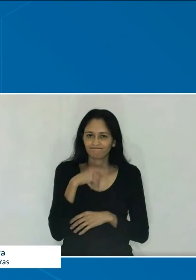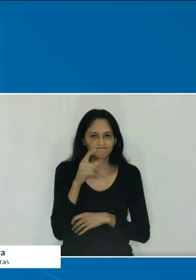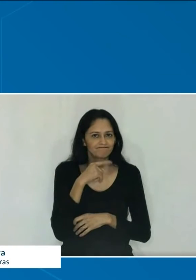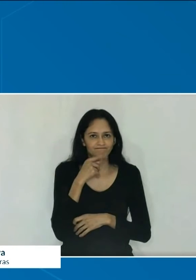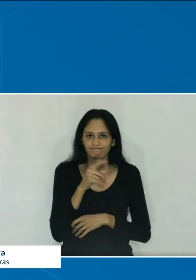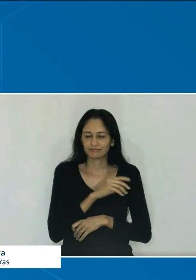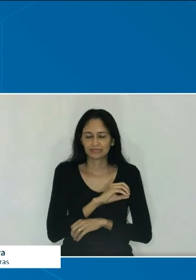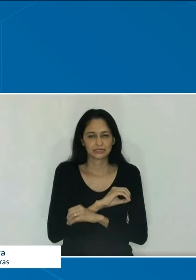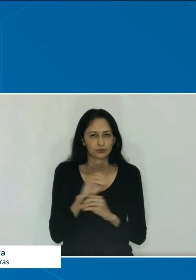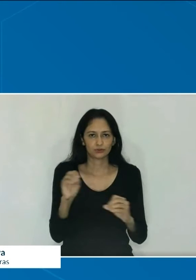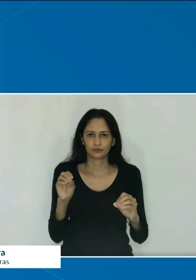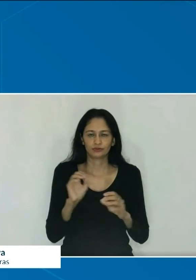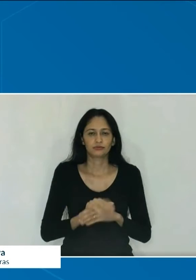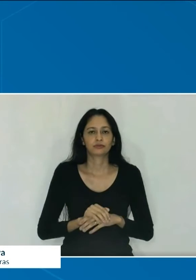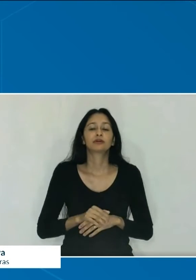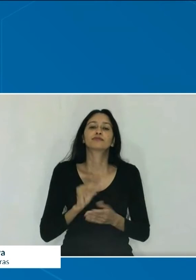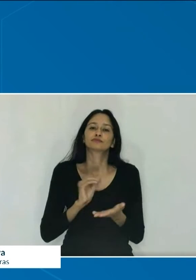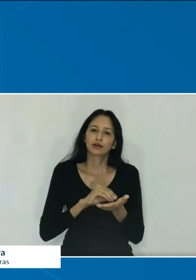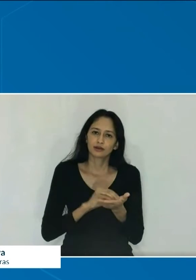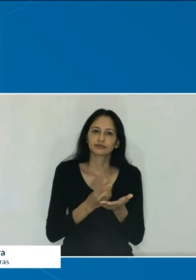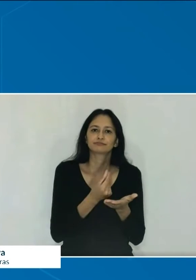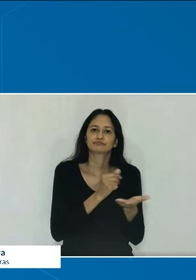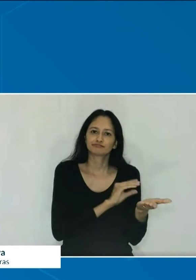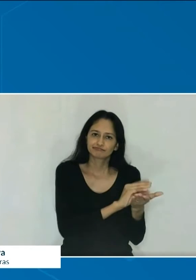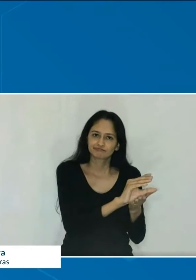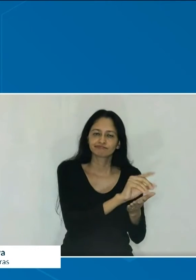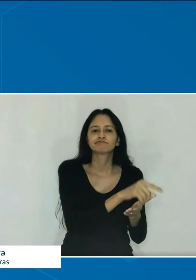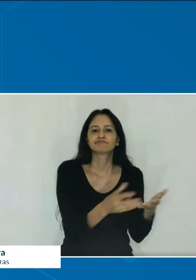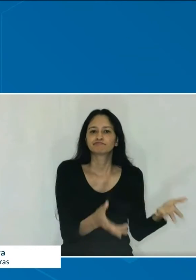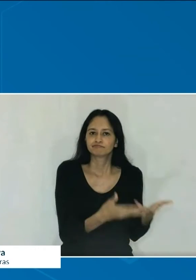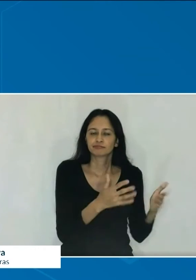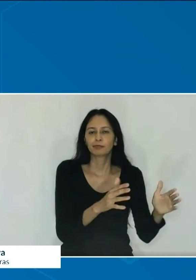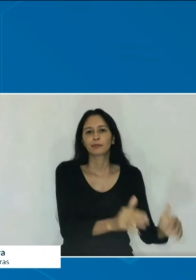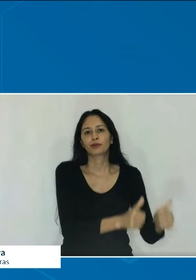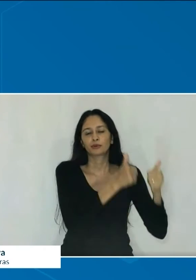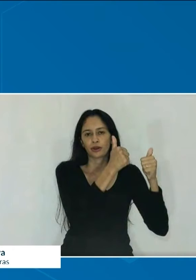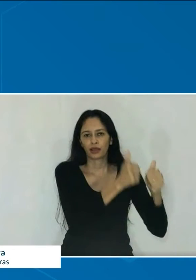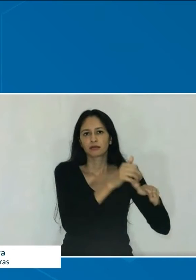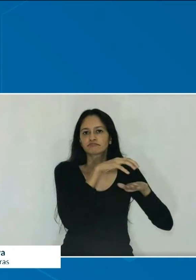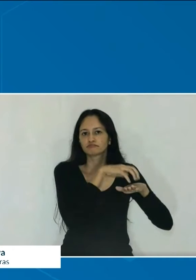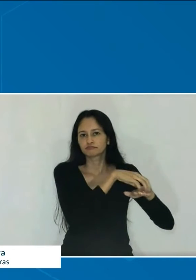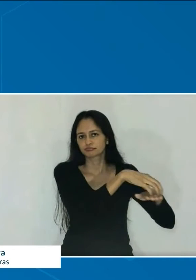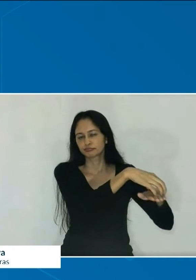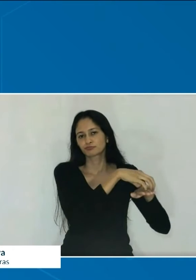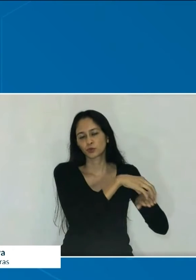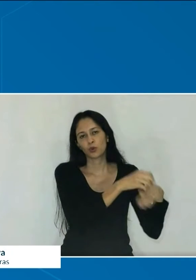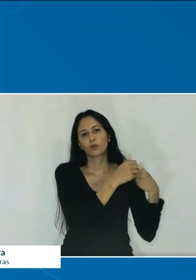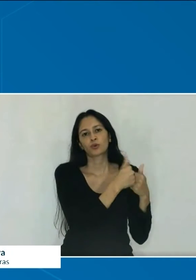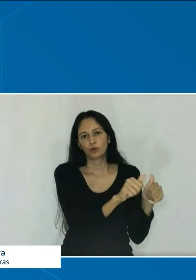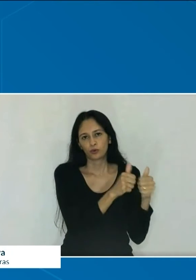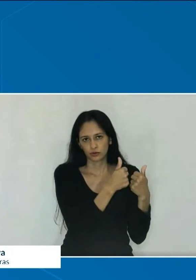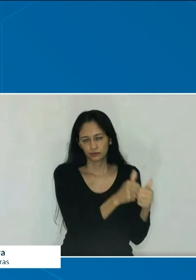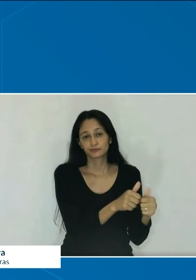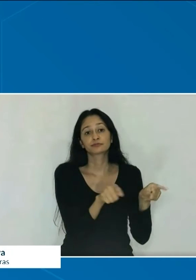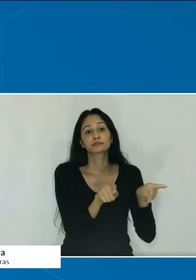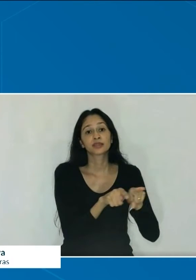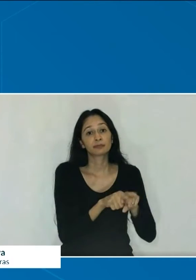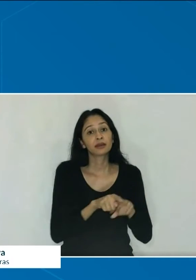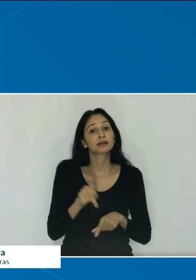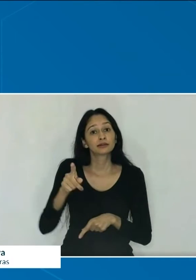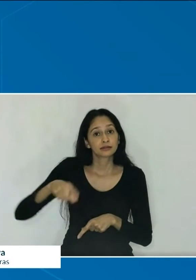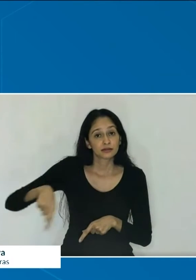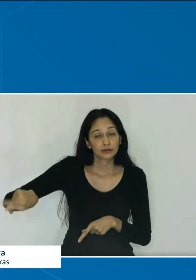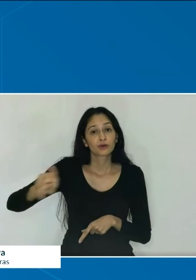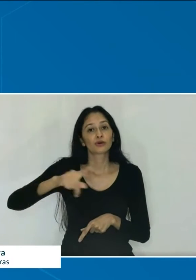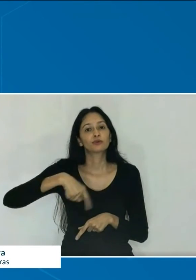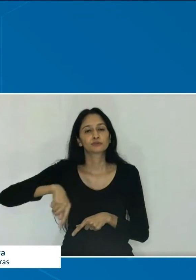assim, é falta de investimento, é falta de uma política pública realmente voltada para o coletivo, e é falta também de um entendimento da sociedade